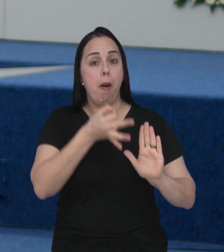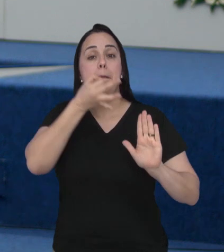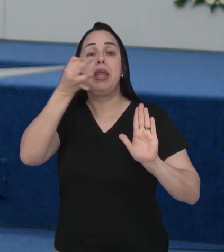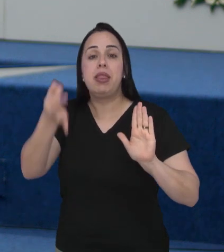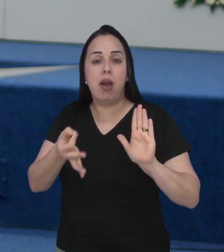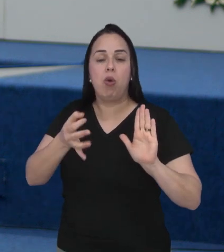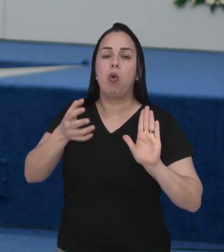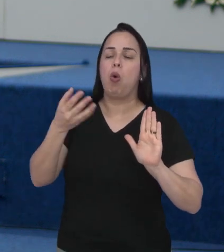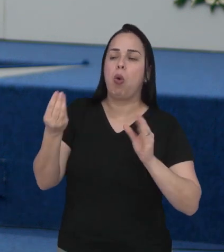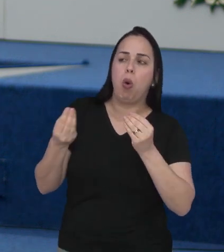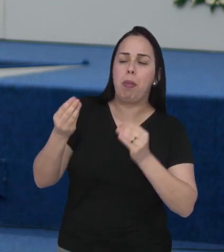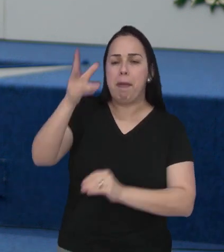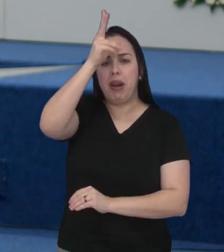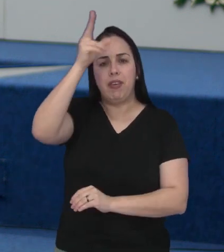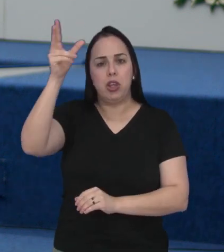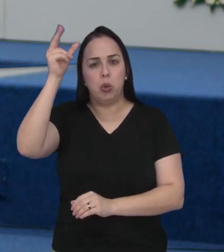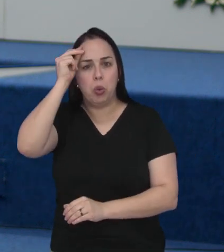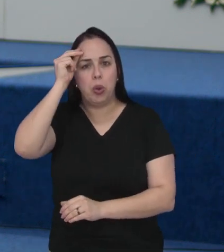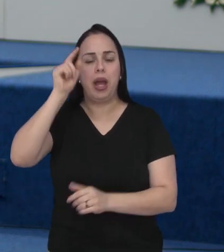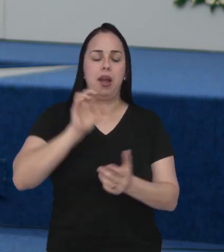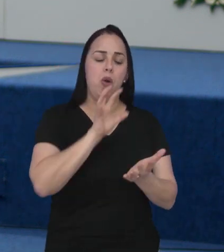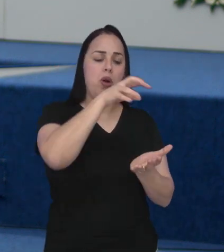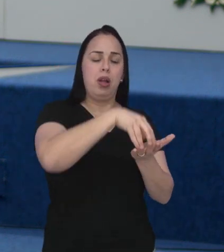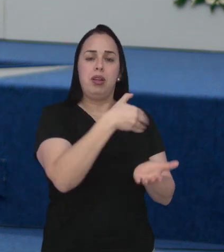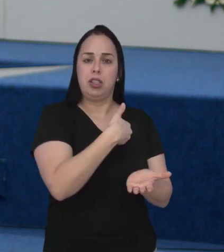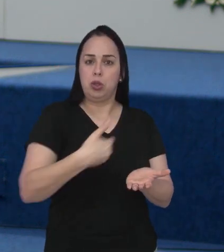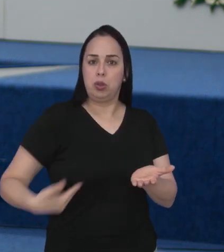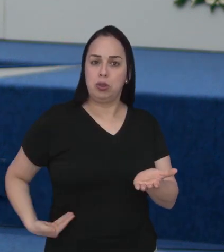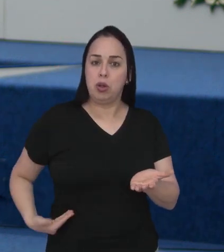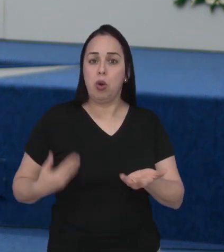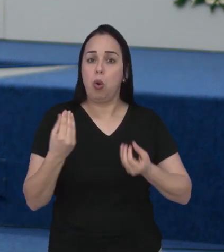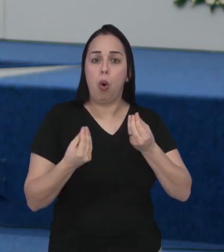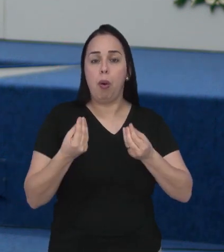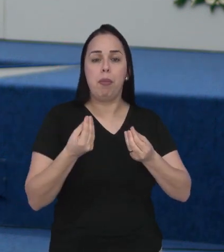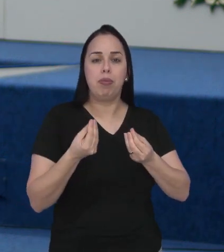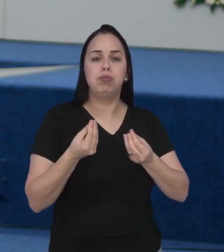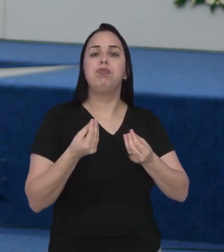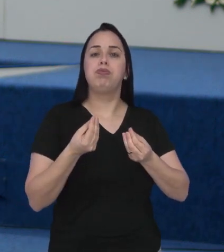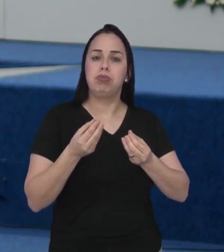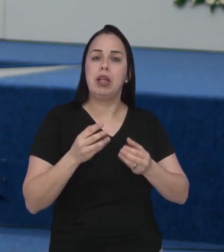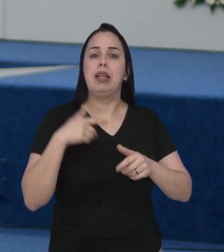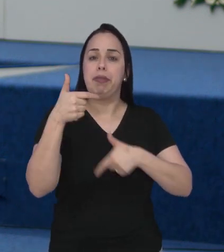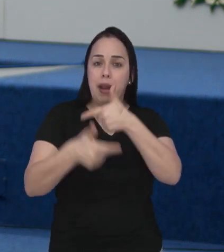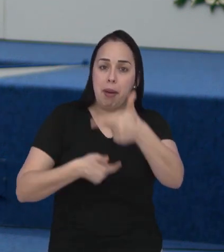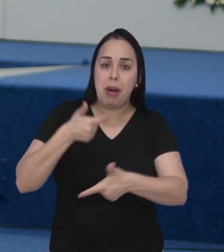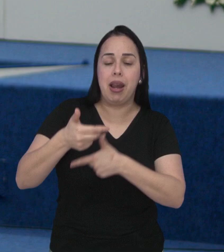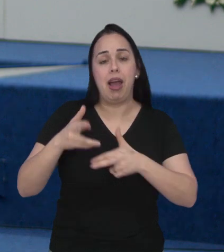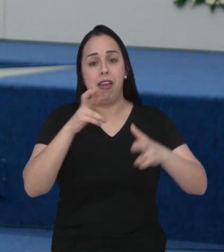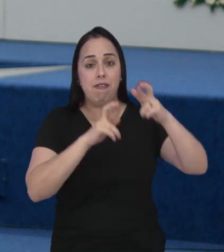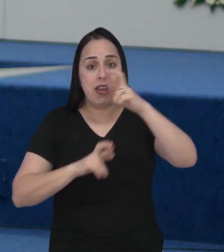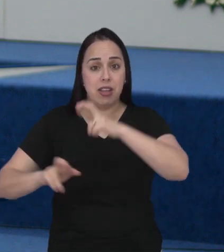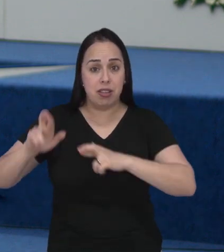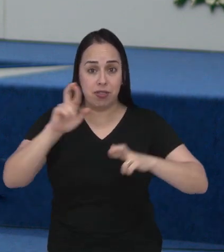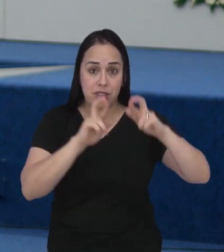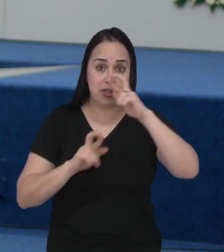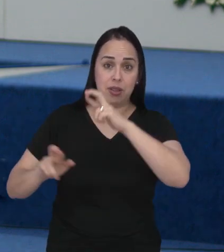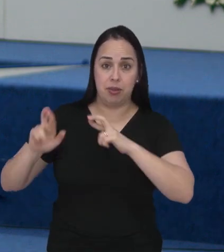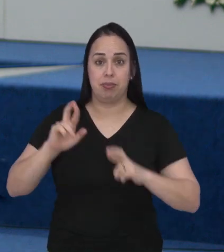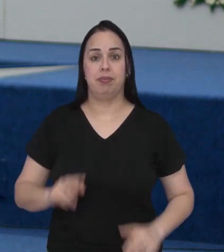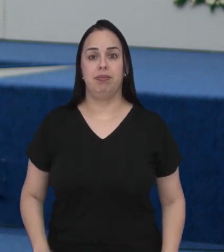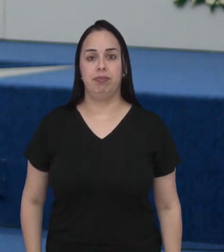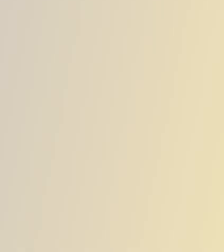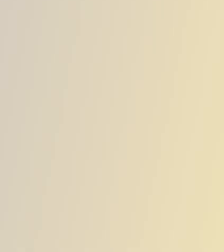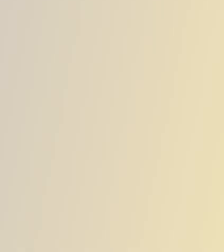sugestões sobre como a Prefeitura ou as concessionárias responsáveis pelos serviços públicos do município podem fiscalizar algo que não